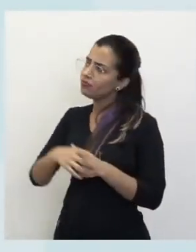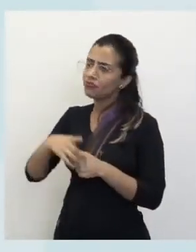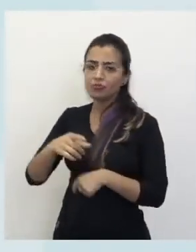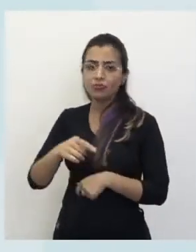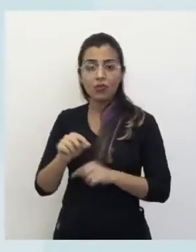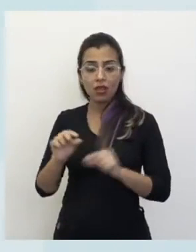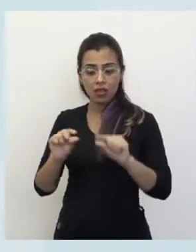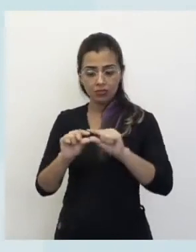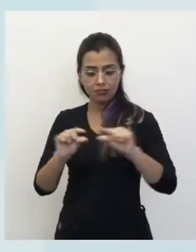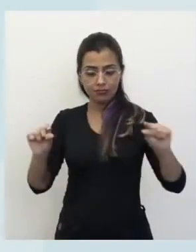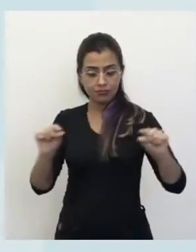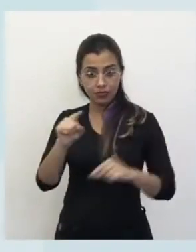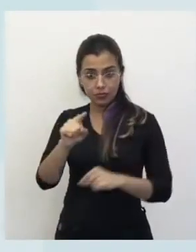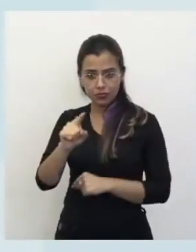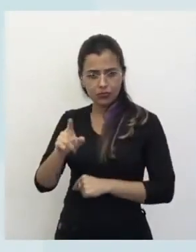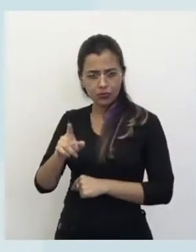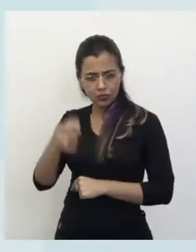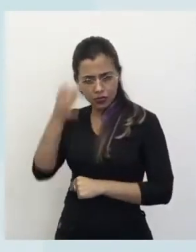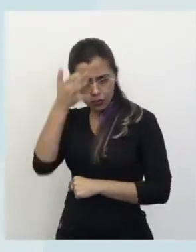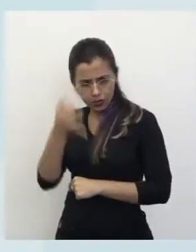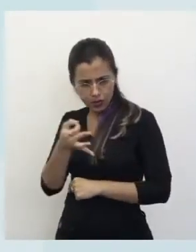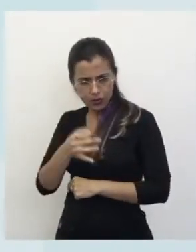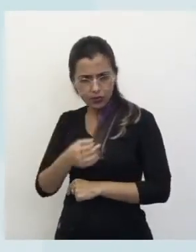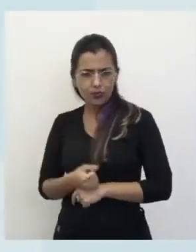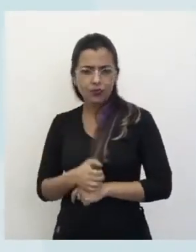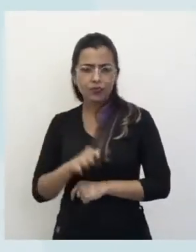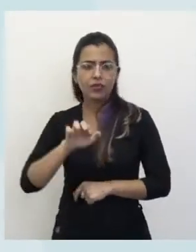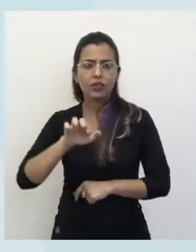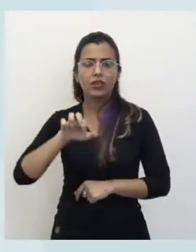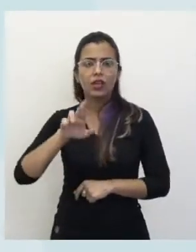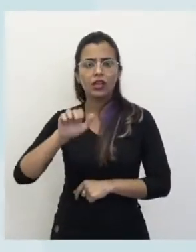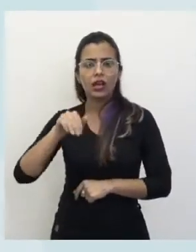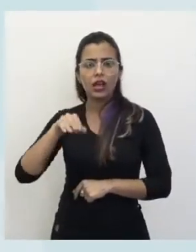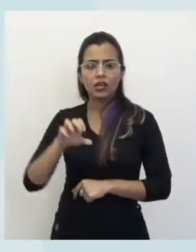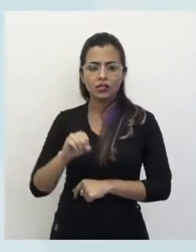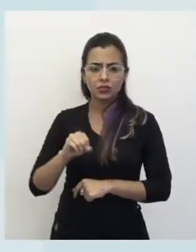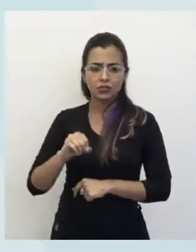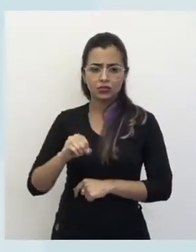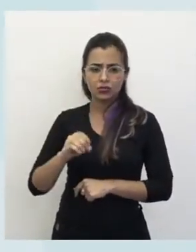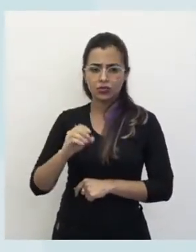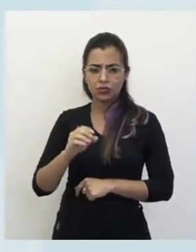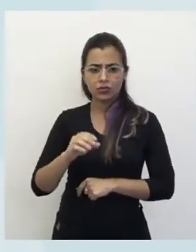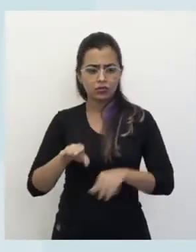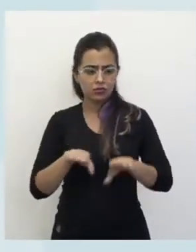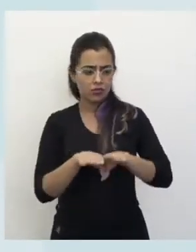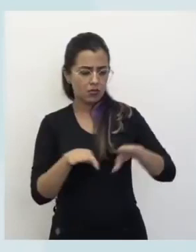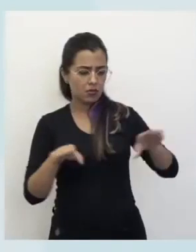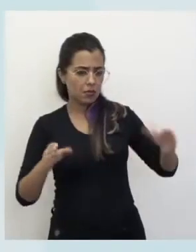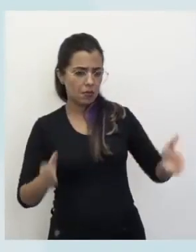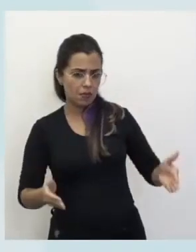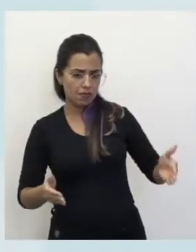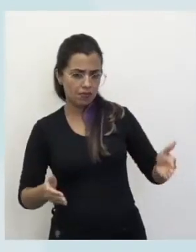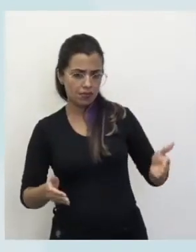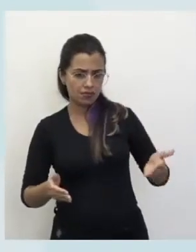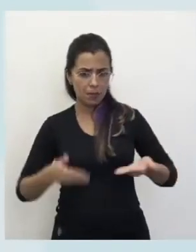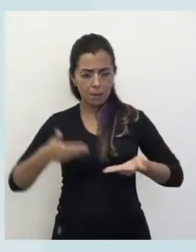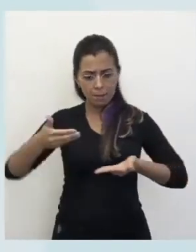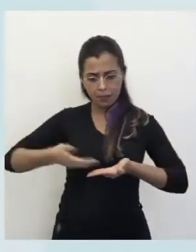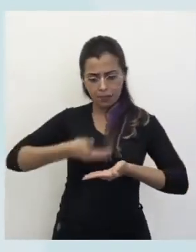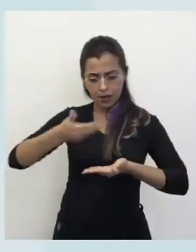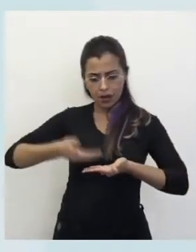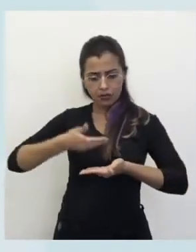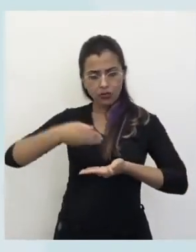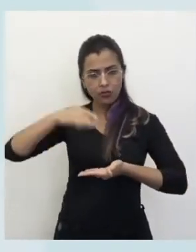abaixo? Erasmo, come mesa, um prato, farinha, soja. Você entendeu? Posso repetir? Uhum. Erasmo, come mesa, um